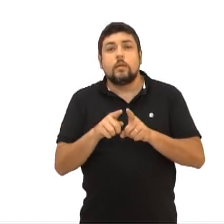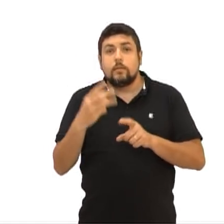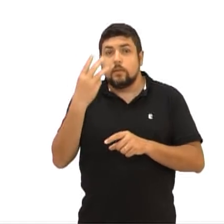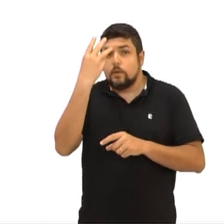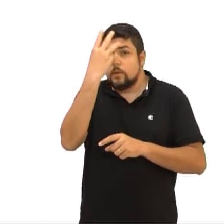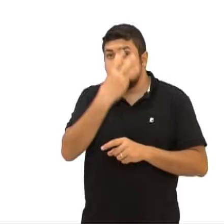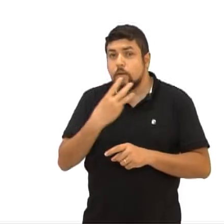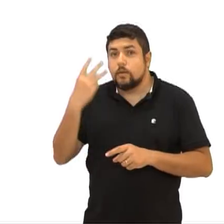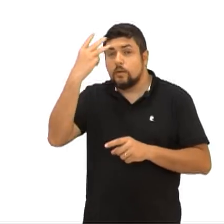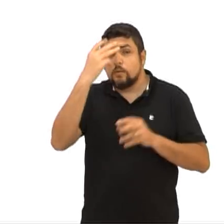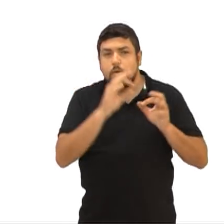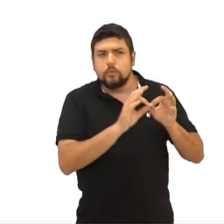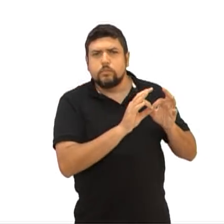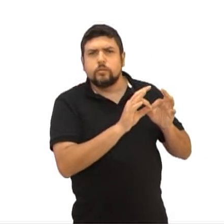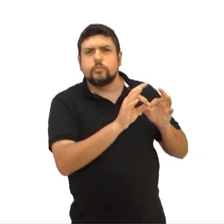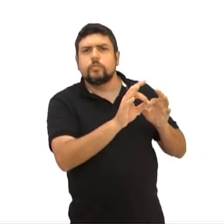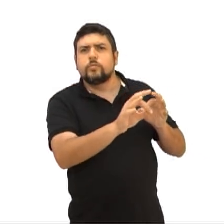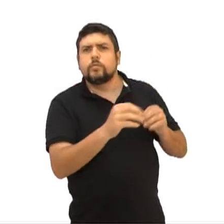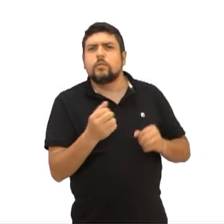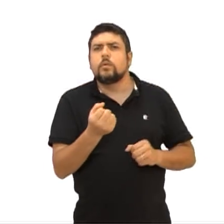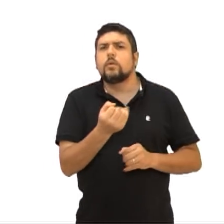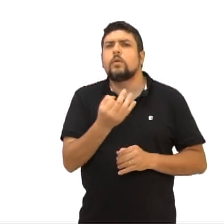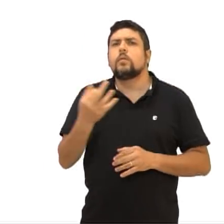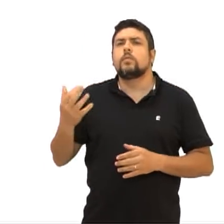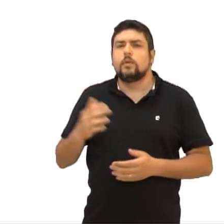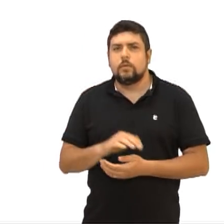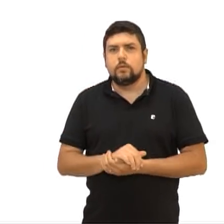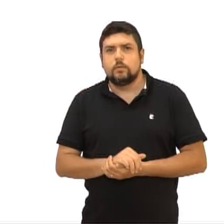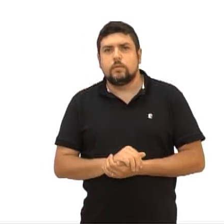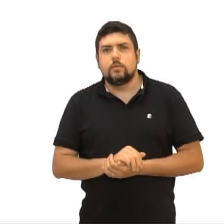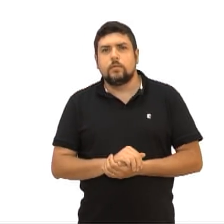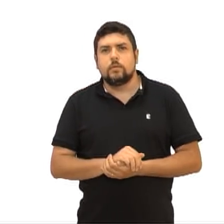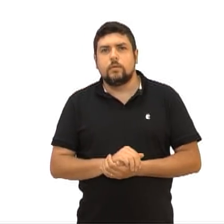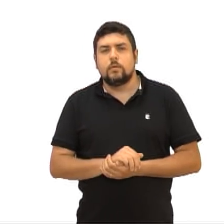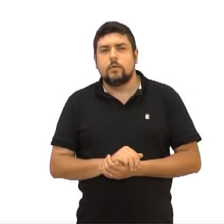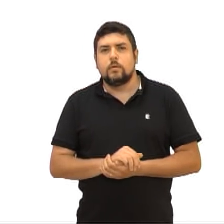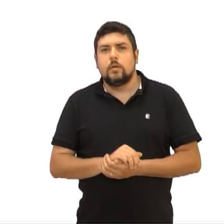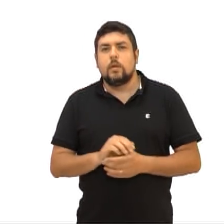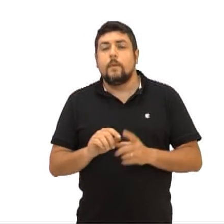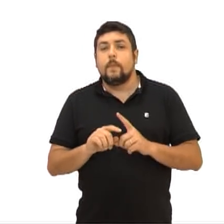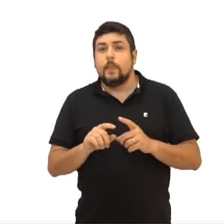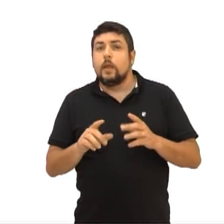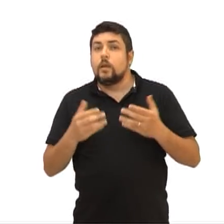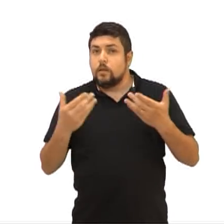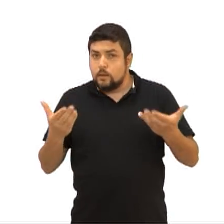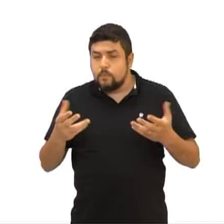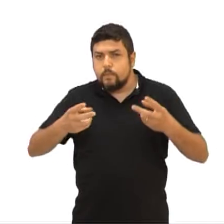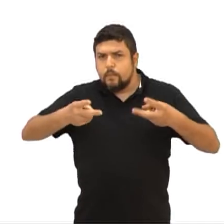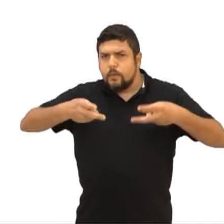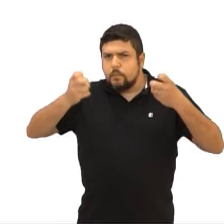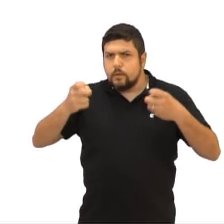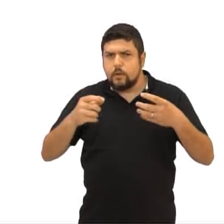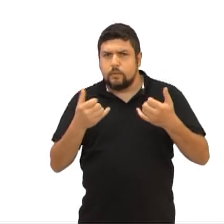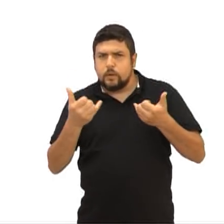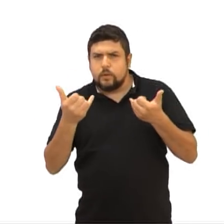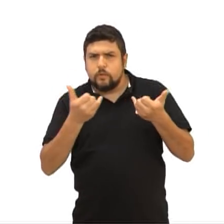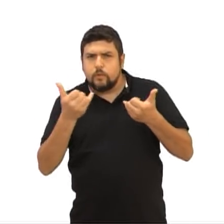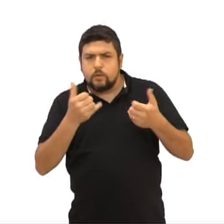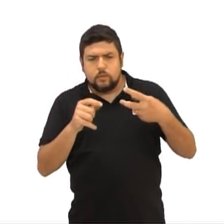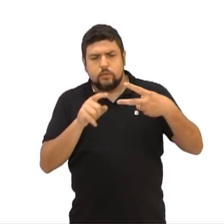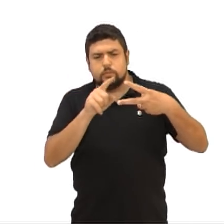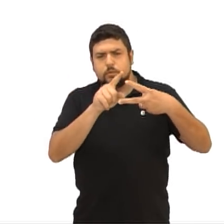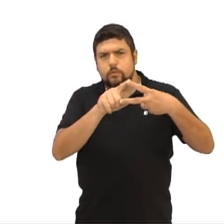vocês quantos quilômetros ele vai percorrer, só que são 2 informações que ele quer, em 2